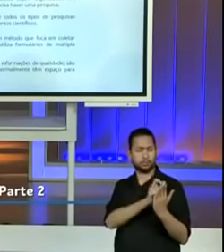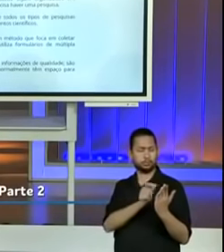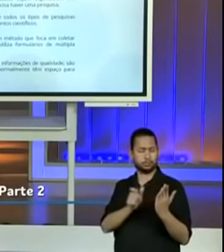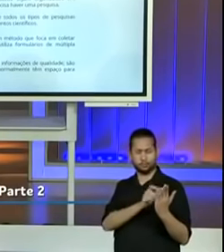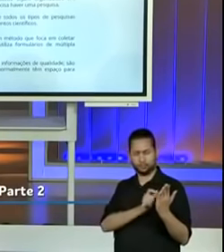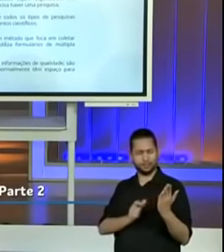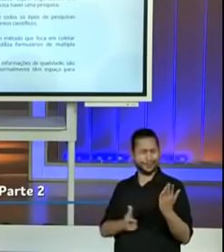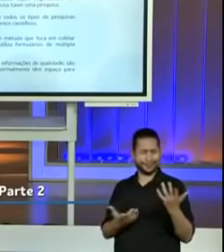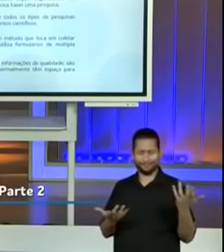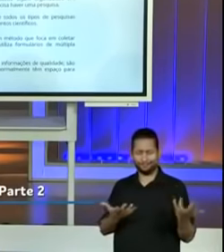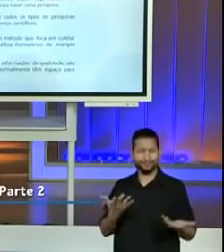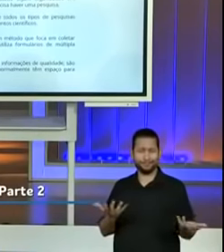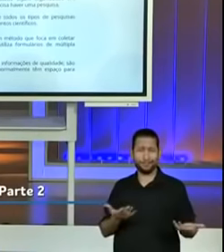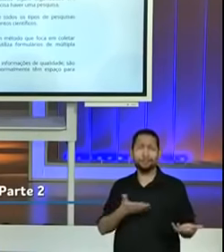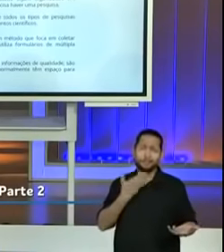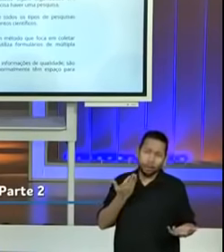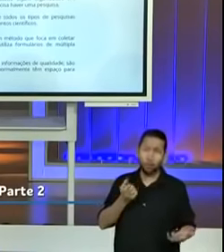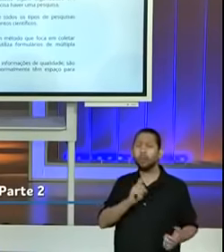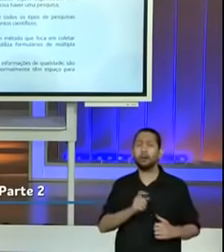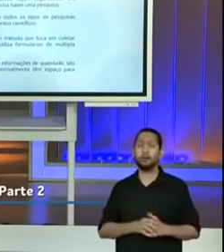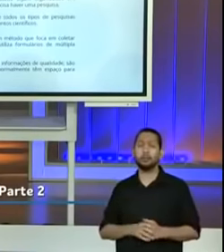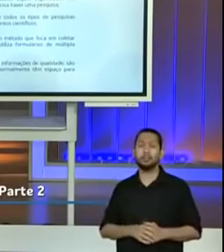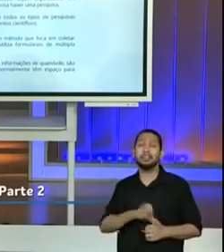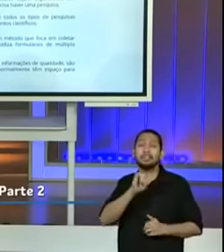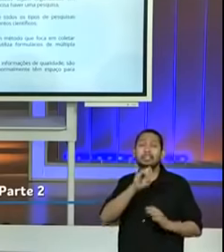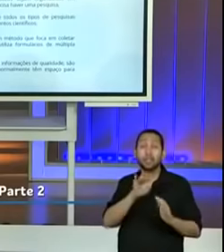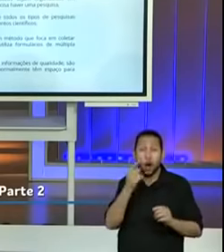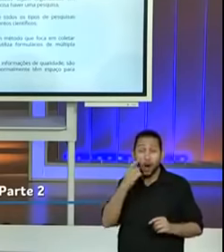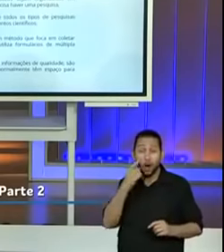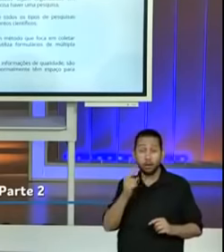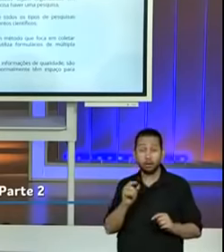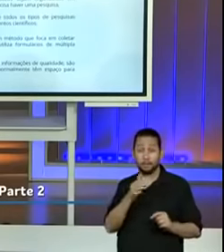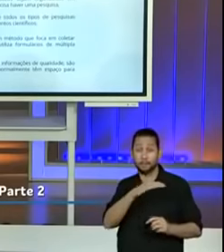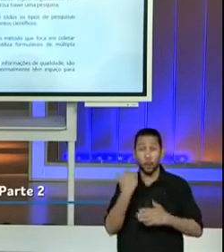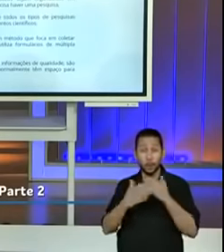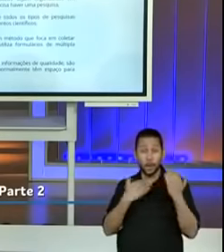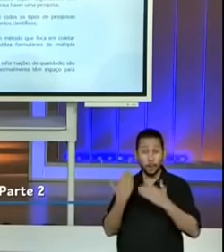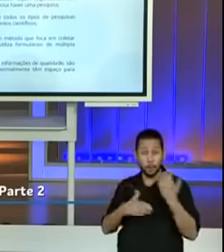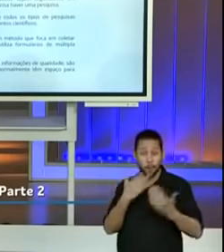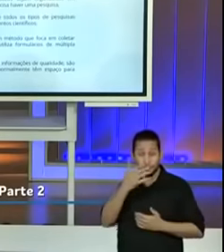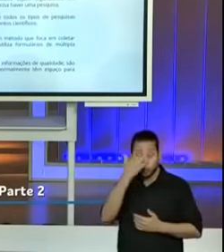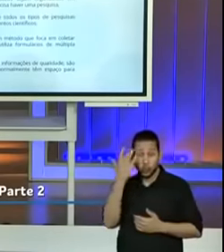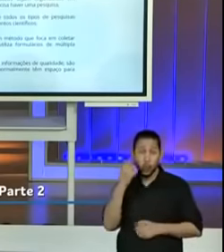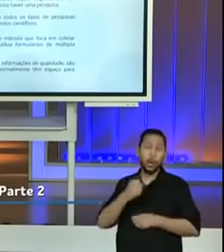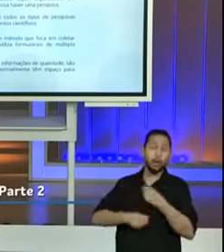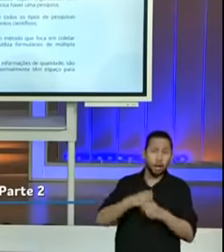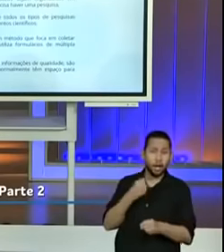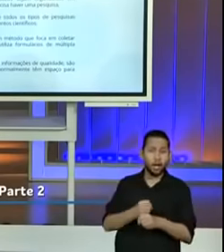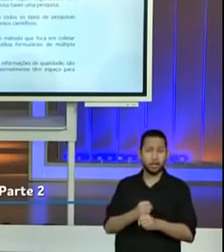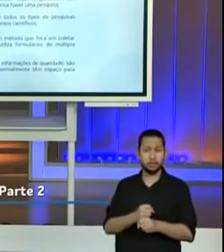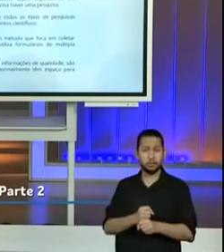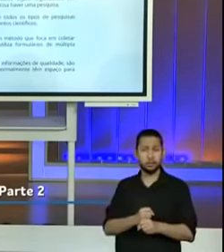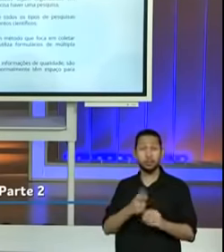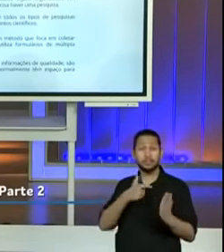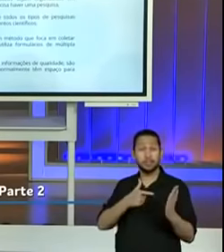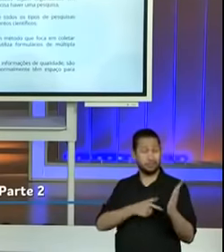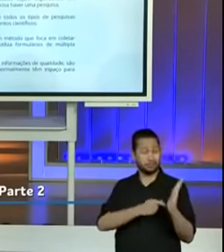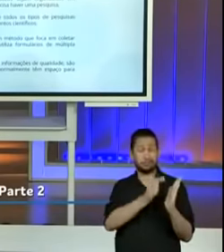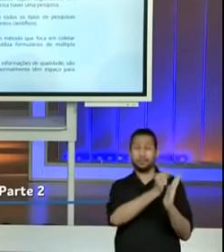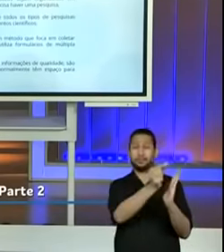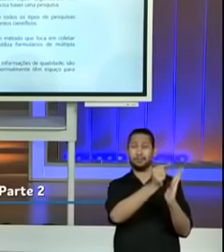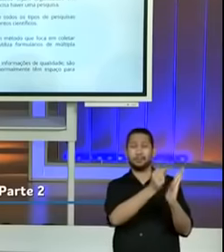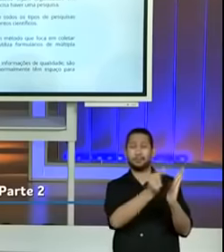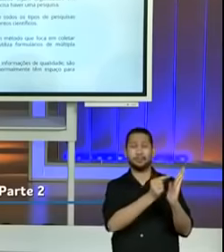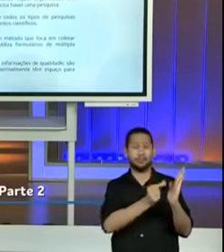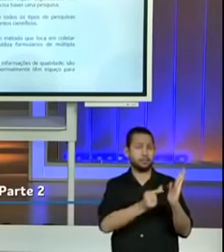Ia ser fácil identificar todas essas informações? E aí? Ia ser muito mais difícil. Num